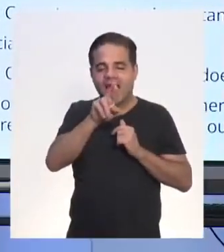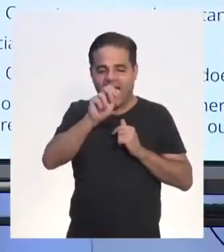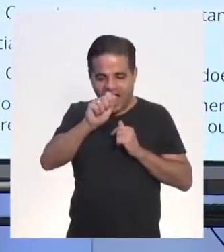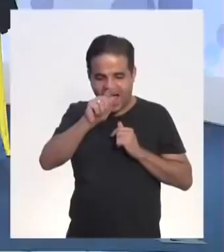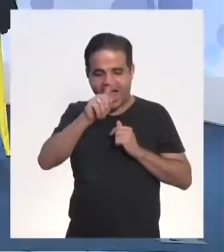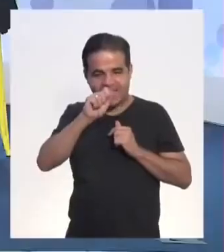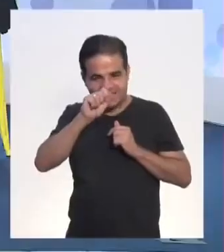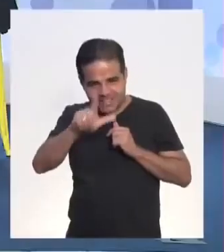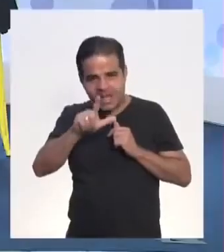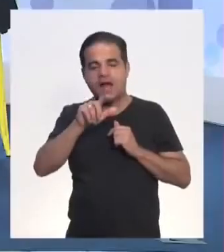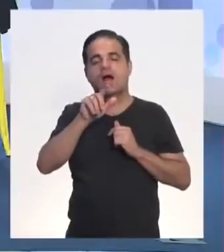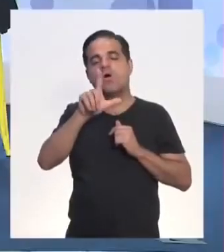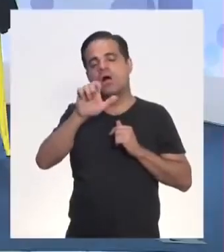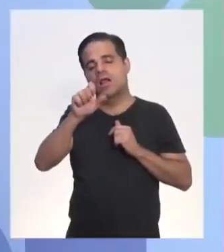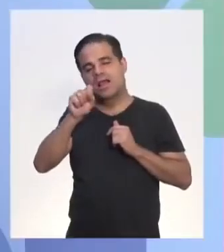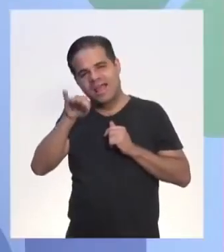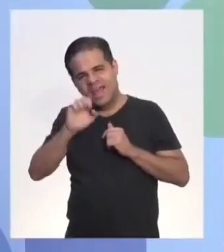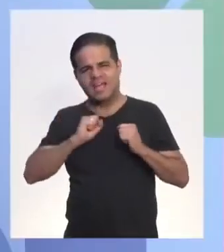Leste.